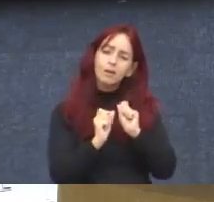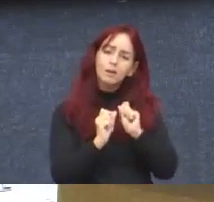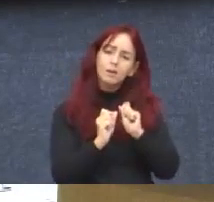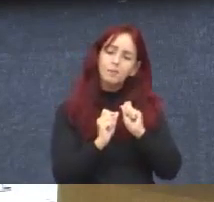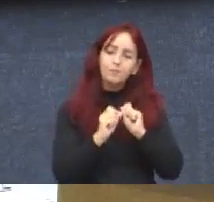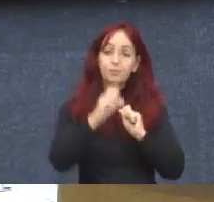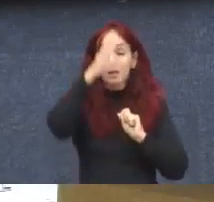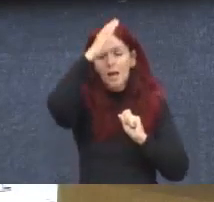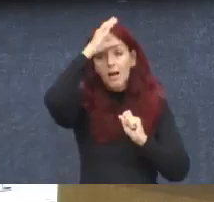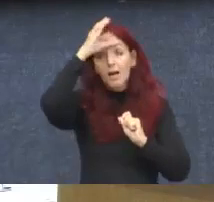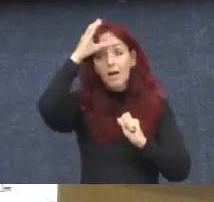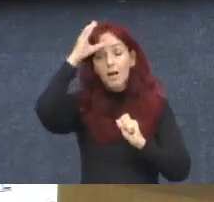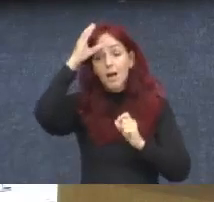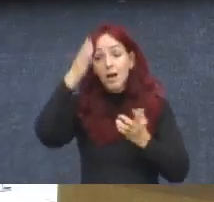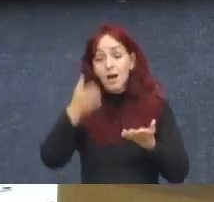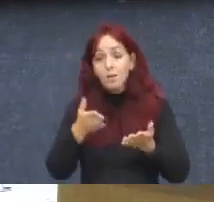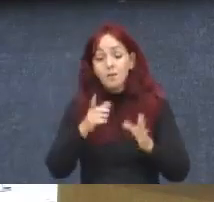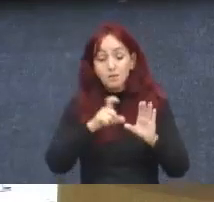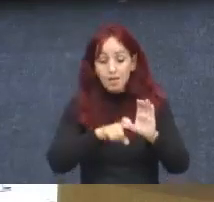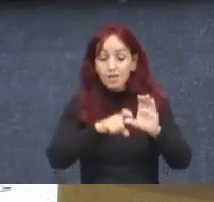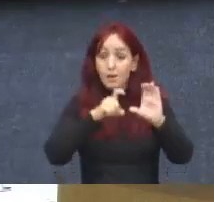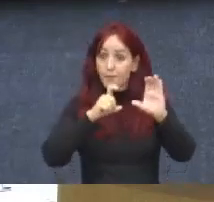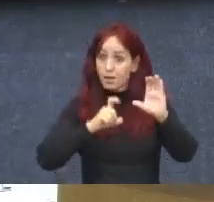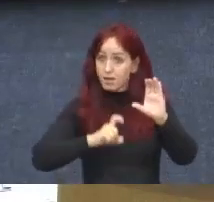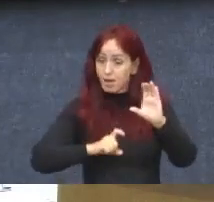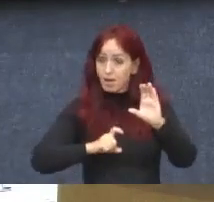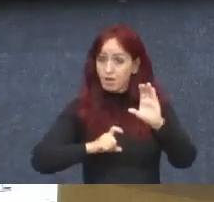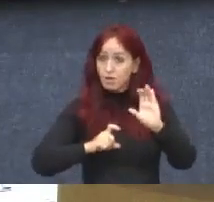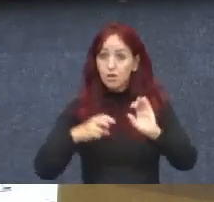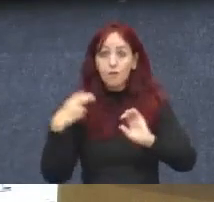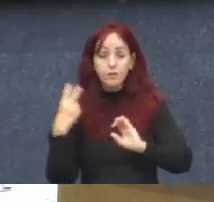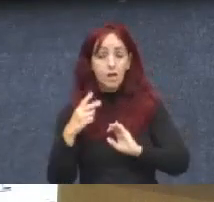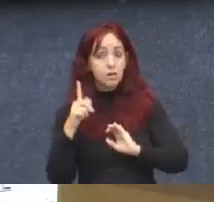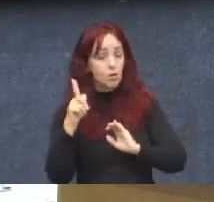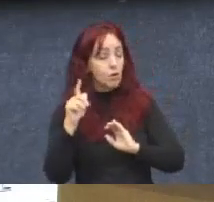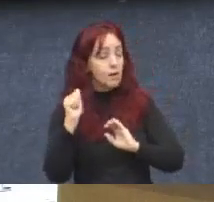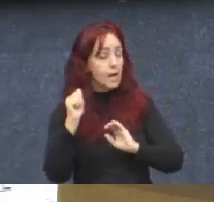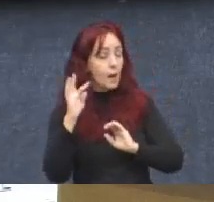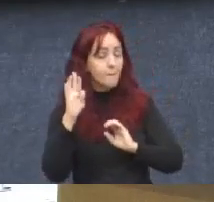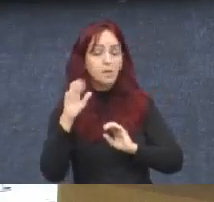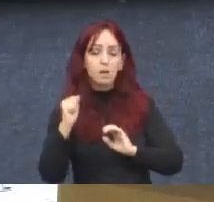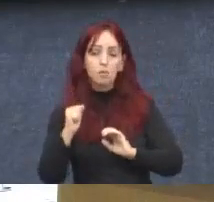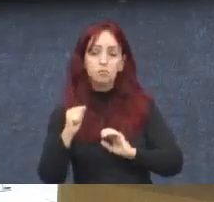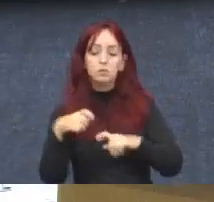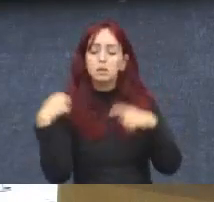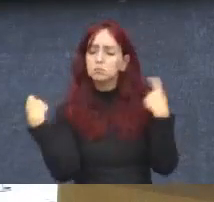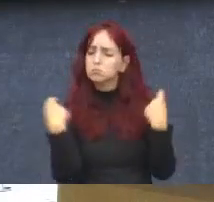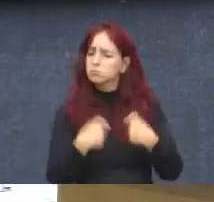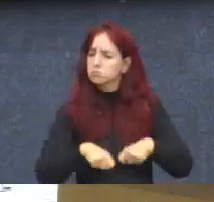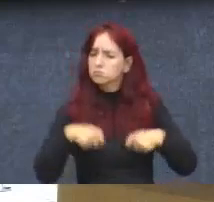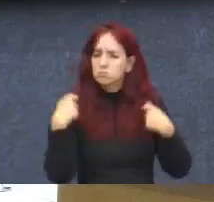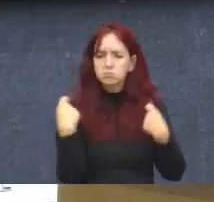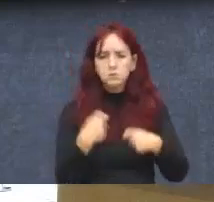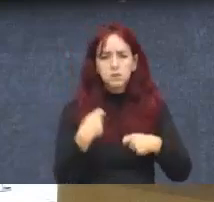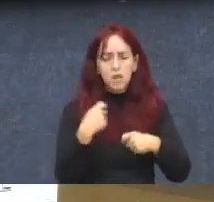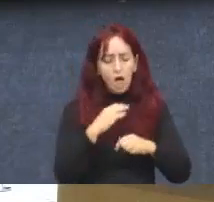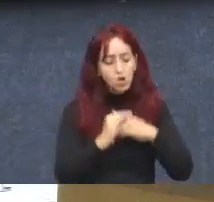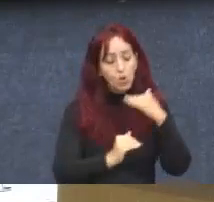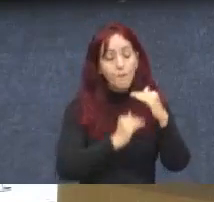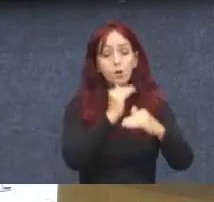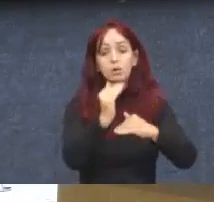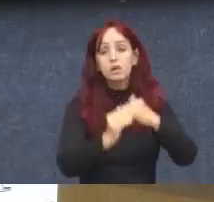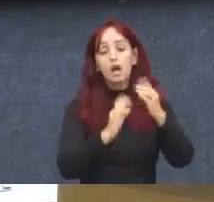Municipal ser independente, vereador Gabriel, é uma necessidade do processo